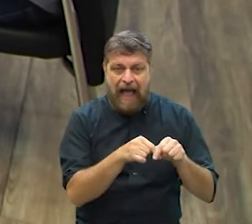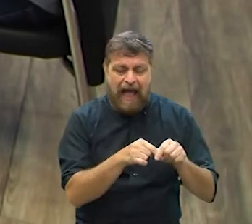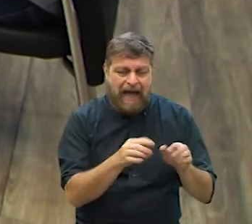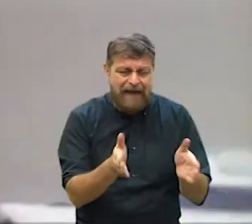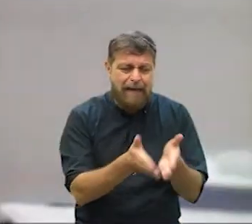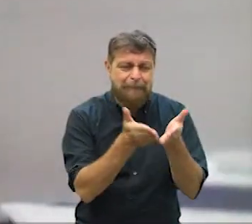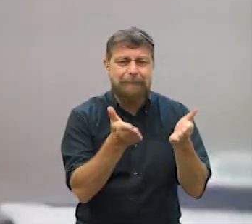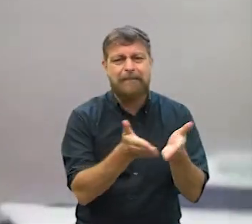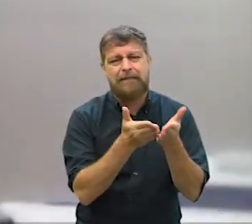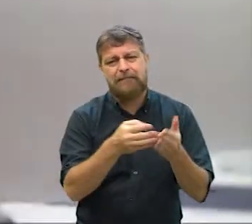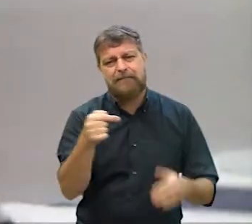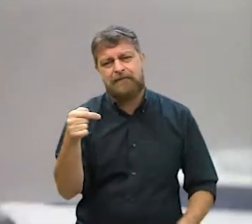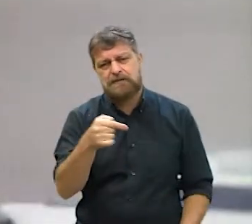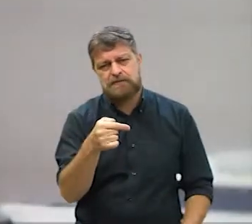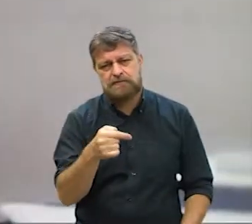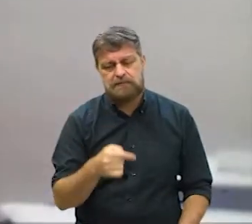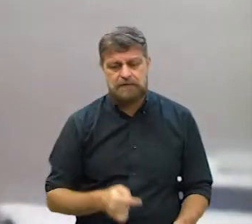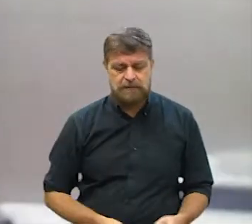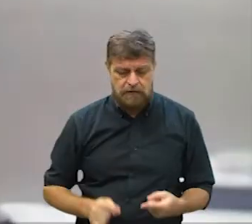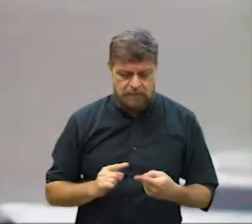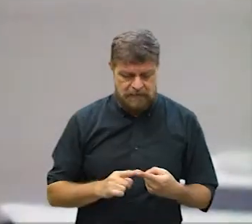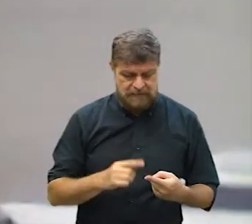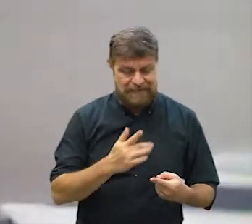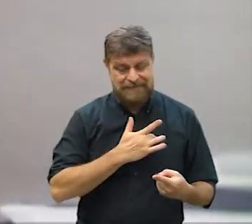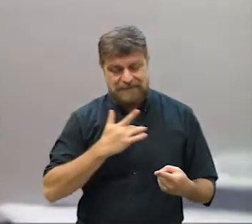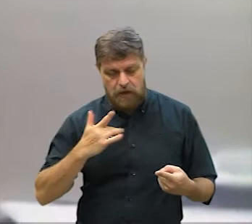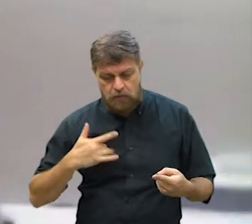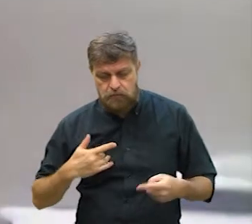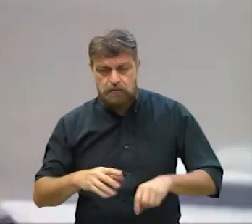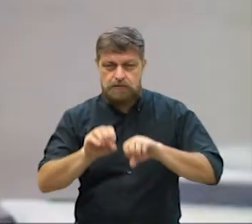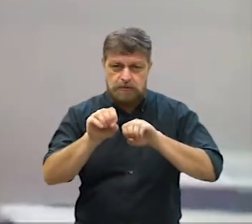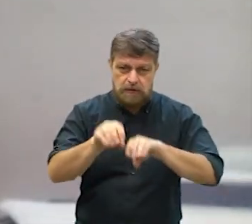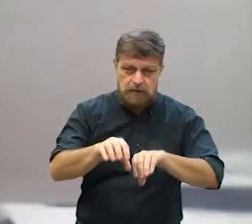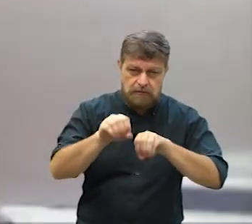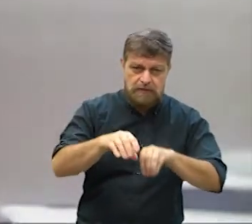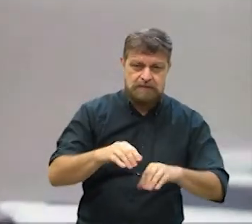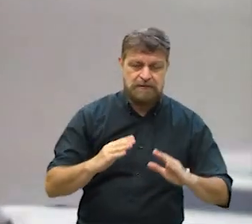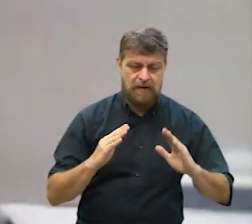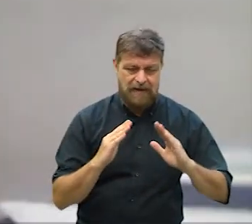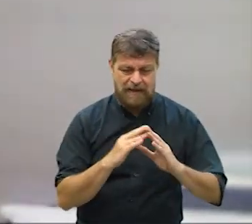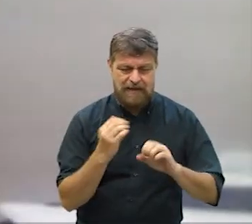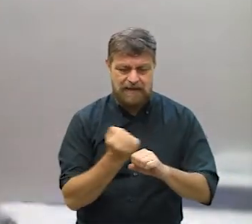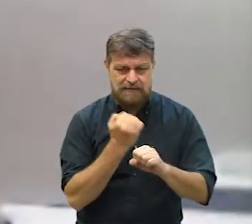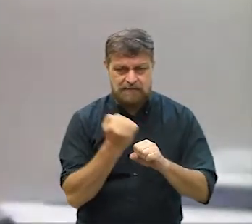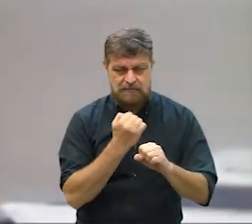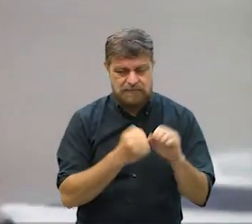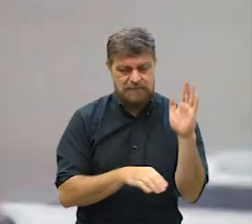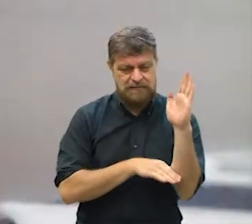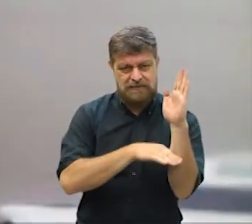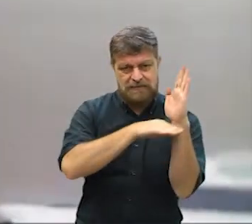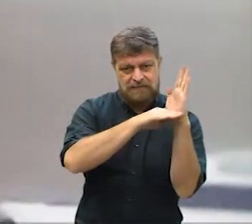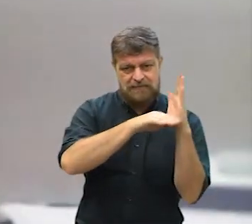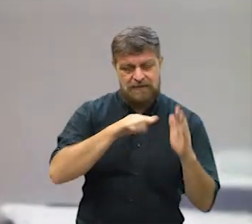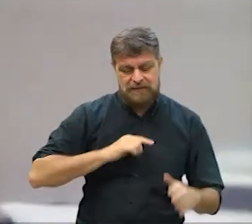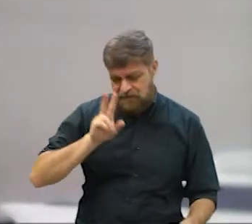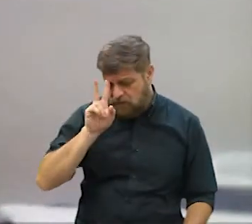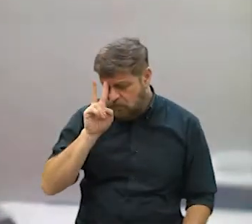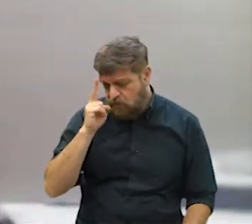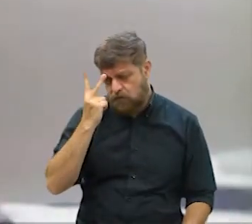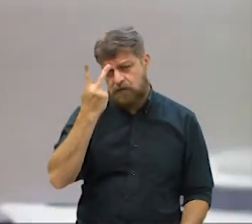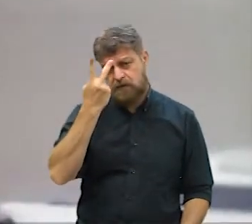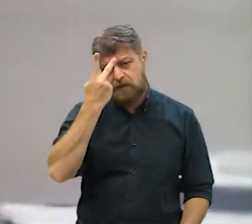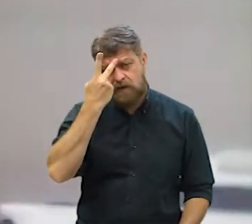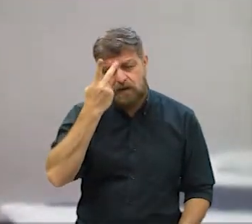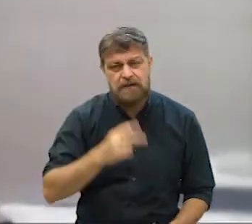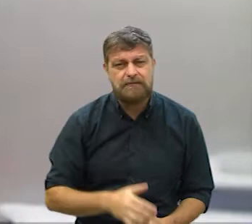sociais, né? Então, olha, saúde, educação, né, habitação. Precisa ver um novo olhar, né?